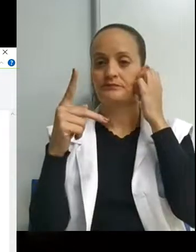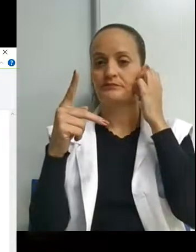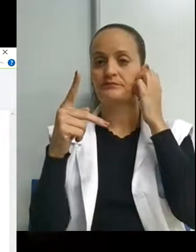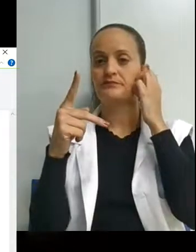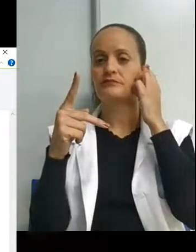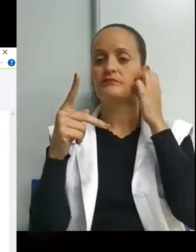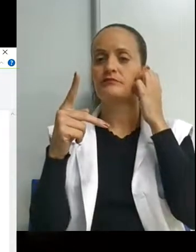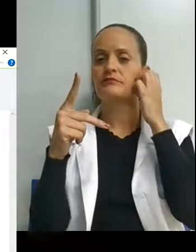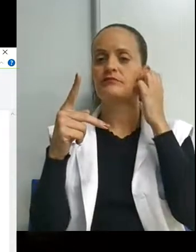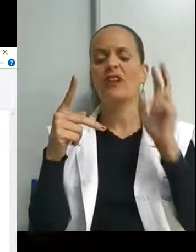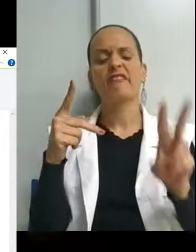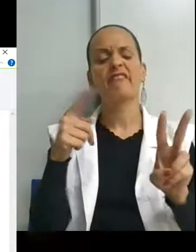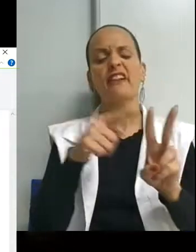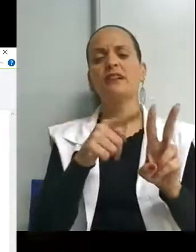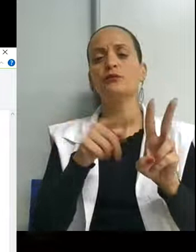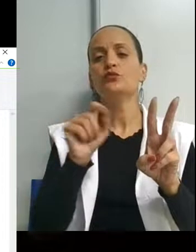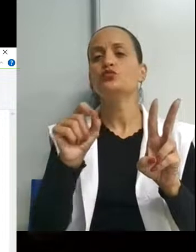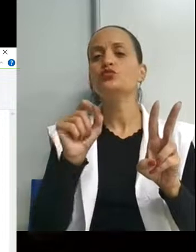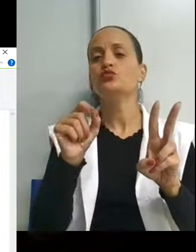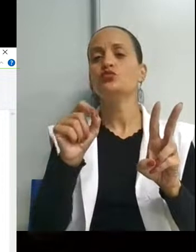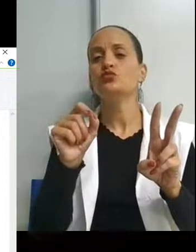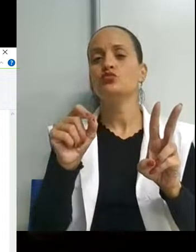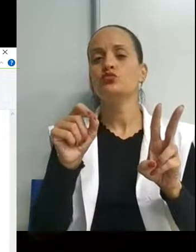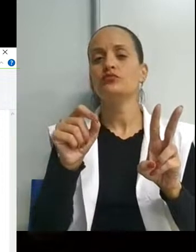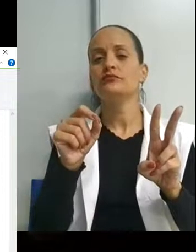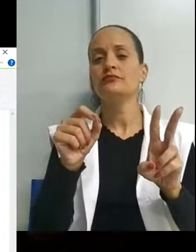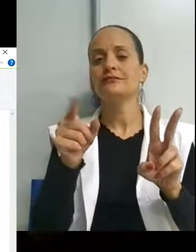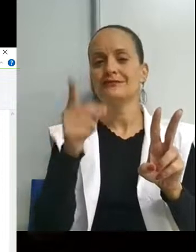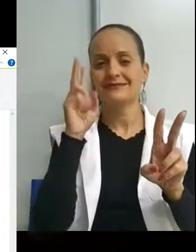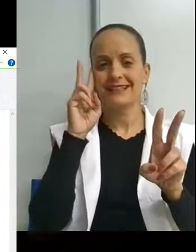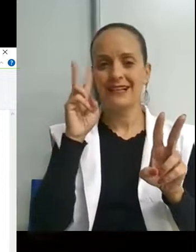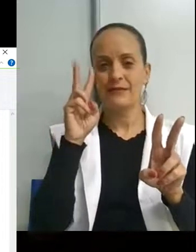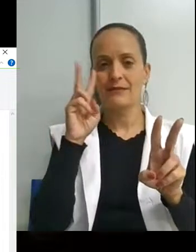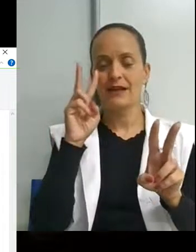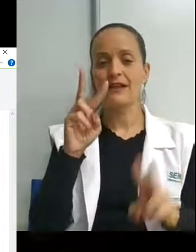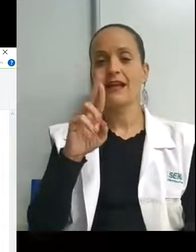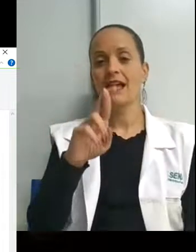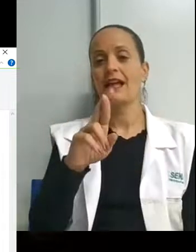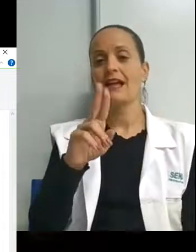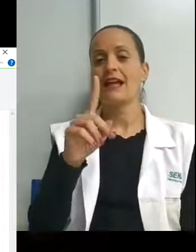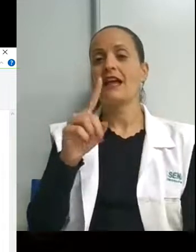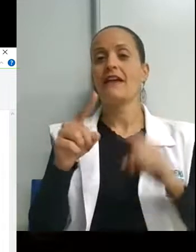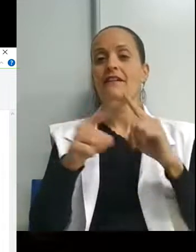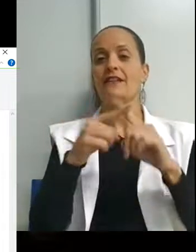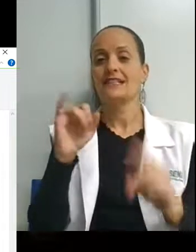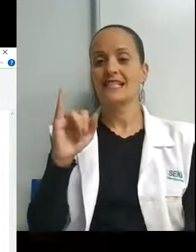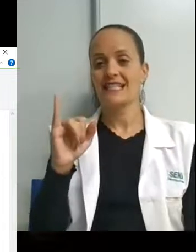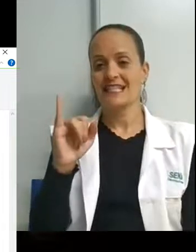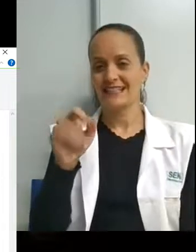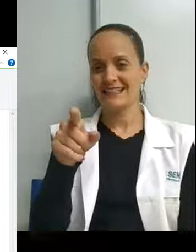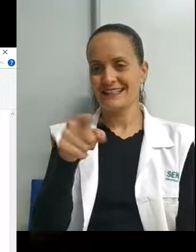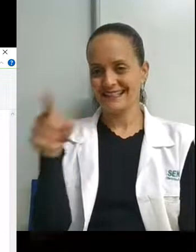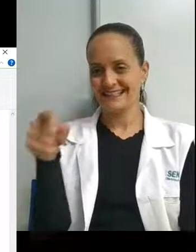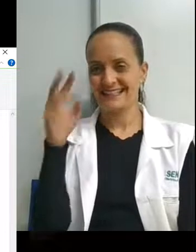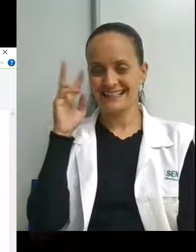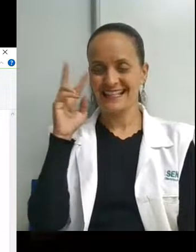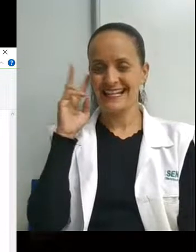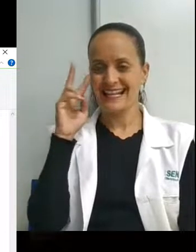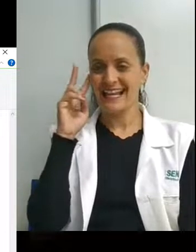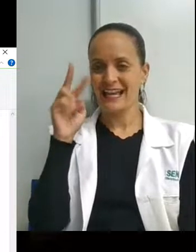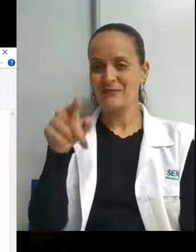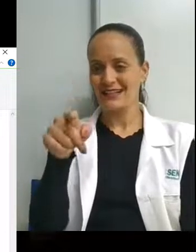V? É isso aqui, ó. R vezes I. Vou colocar aqui entre parênteses, ó. R vezes I. Que isso que é o valor